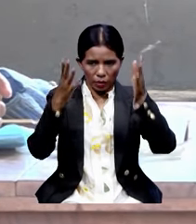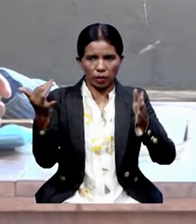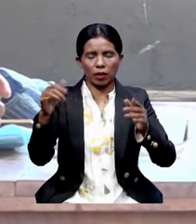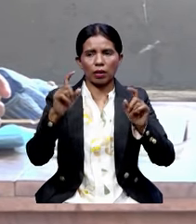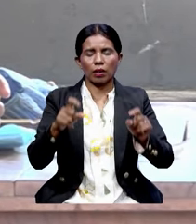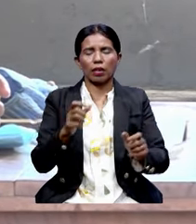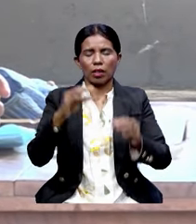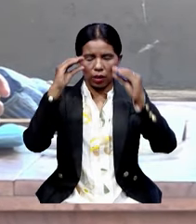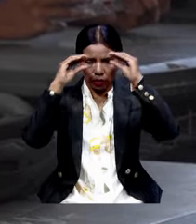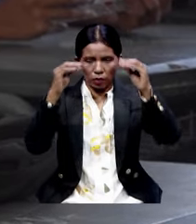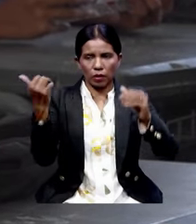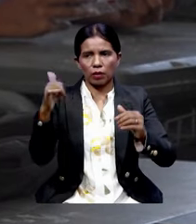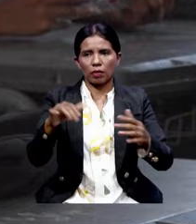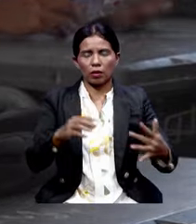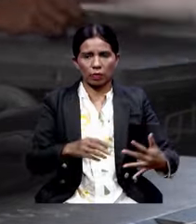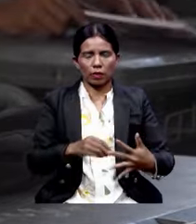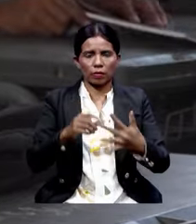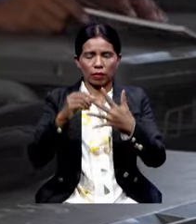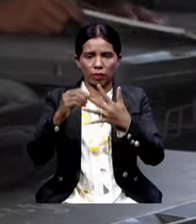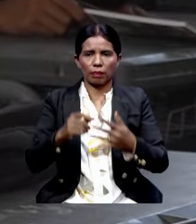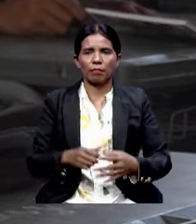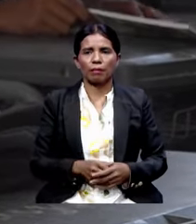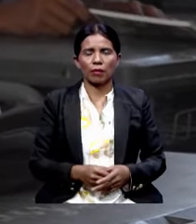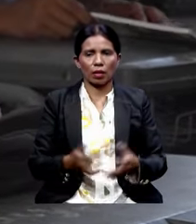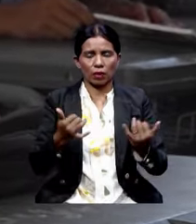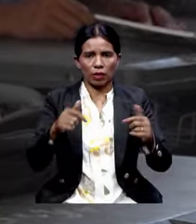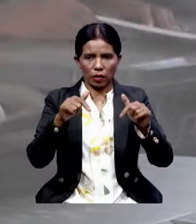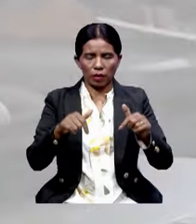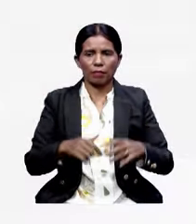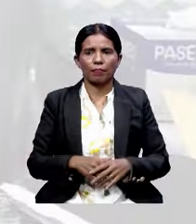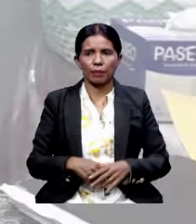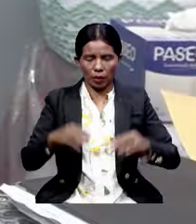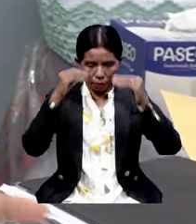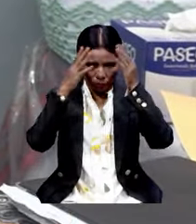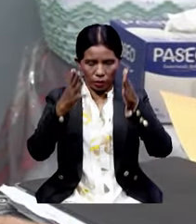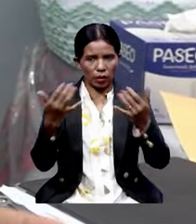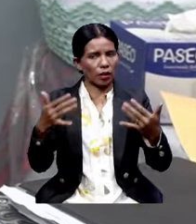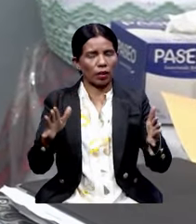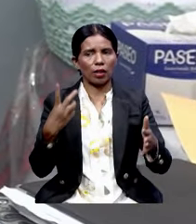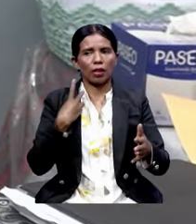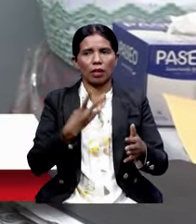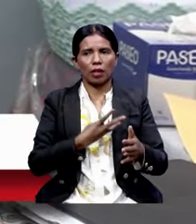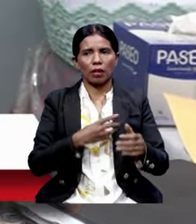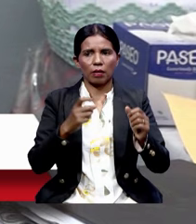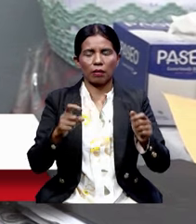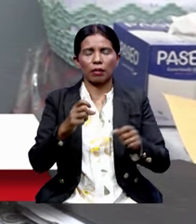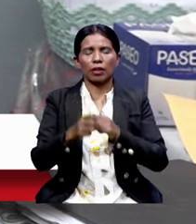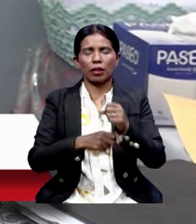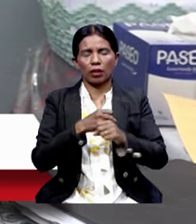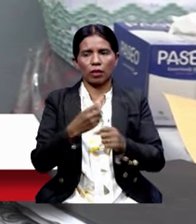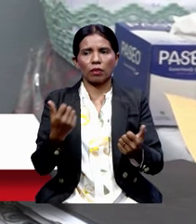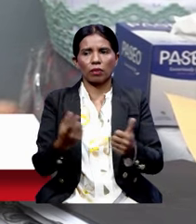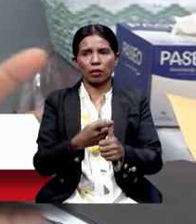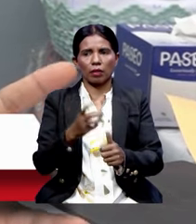hanor intuir nia área específico. Quatro dias agora da que né, professor Selaia, a mi início do ano de tempo, a mi comecei